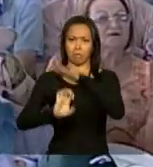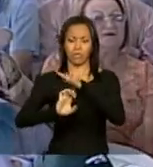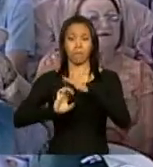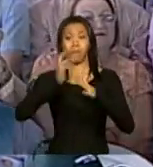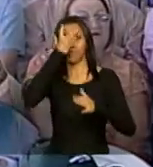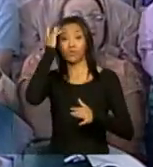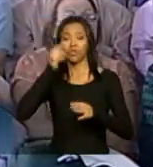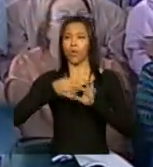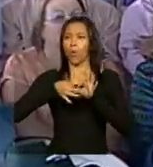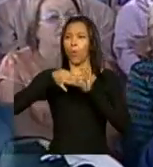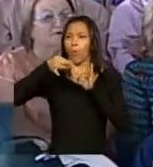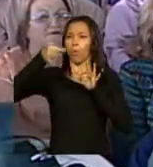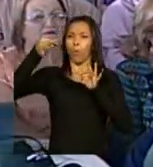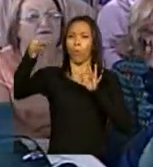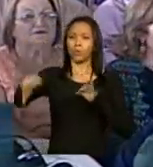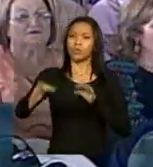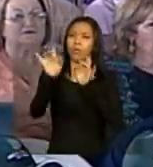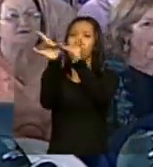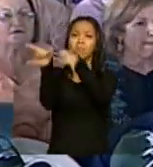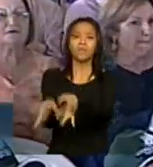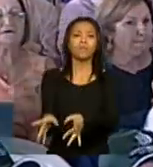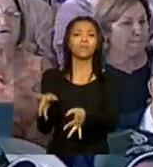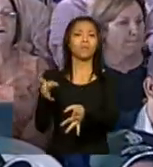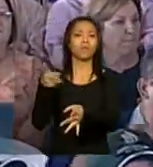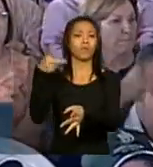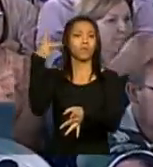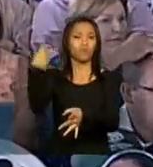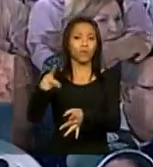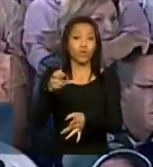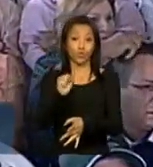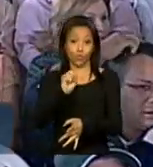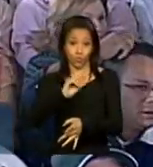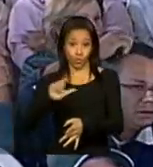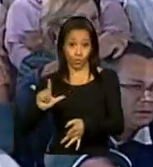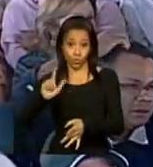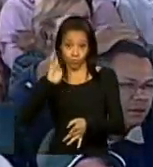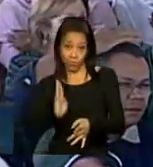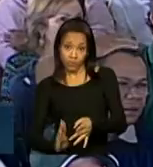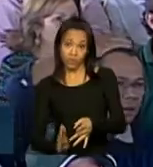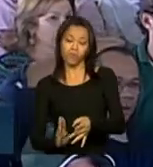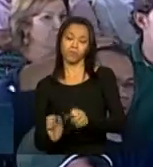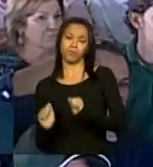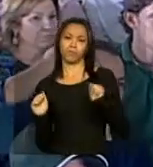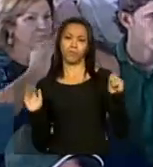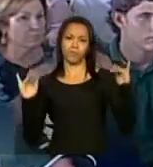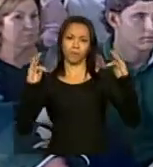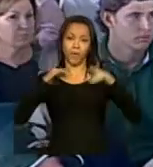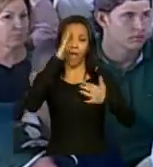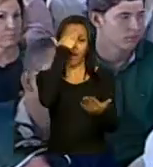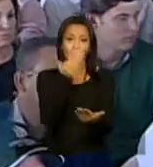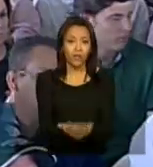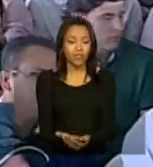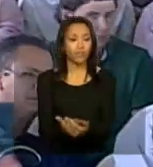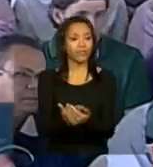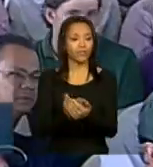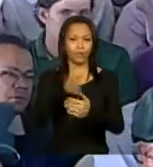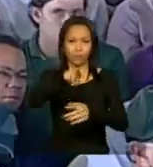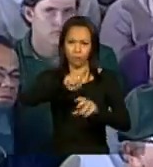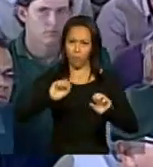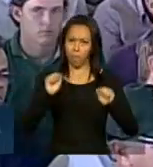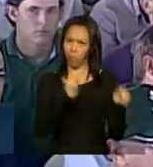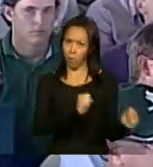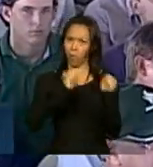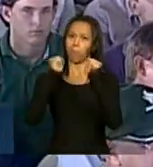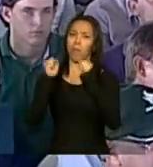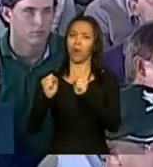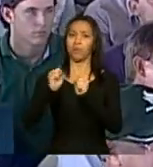longe, que largou o conforto, principalmente da região sul do Brasil, que acreditou no potencial do nosso país,